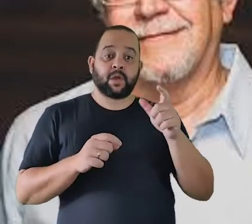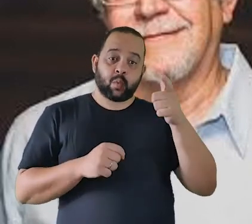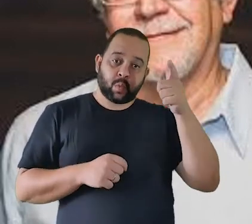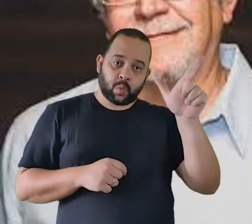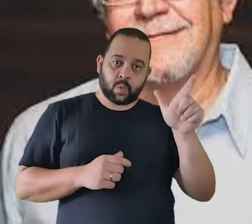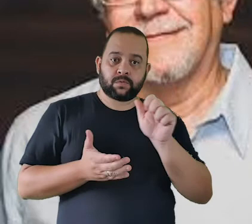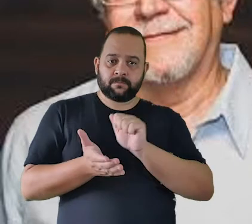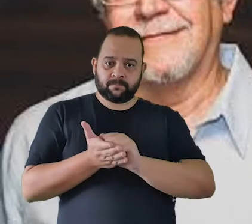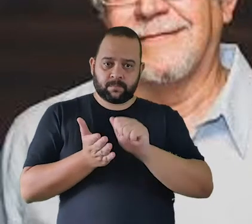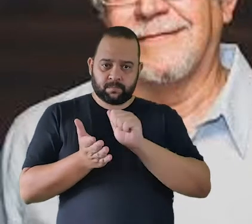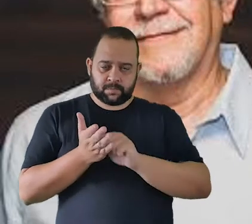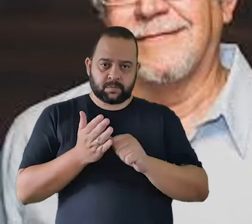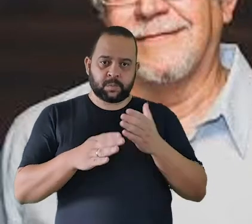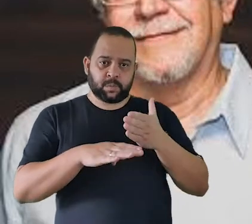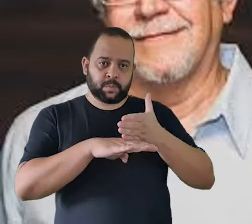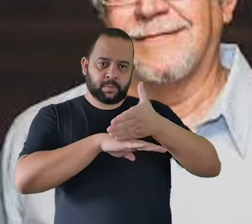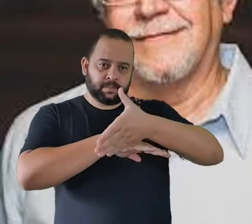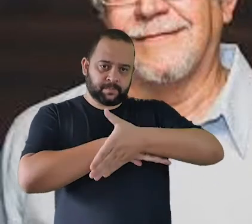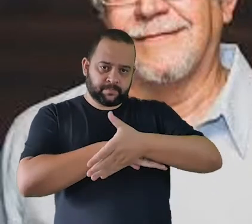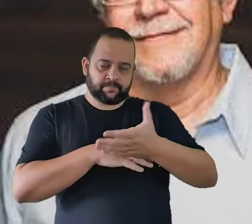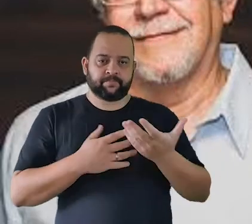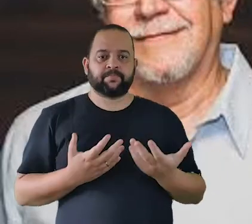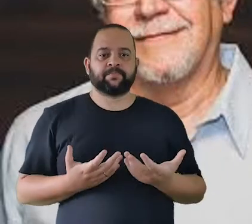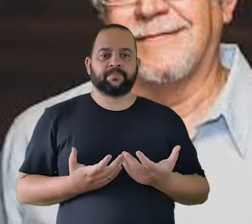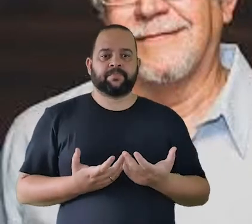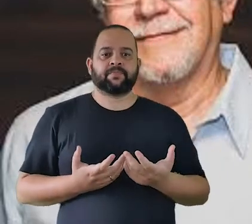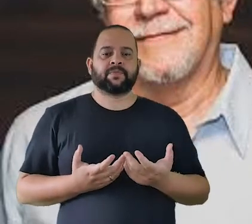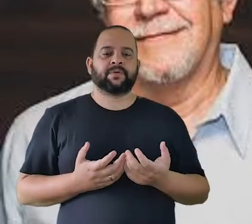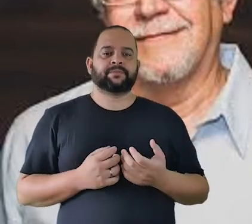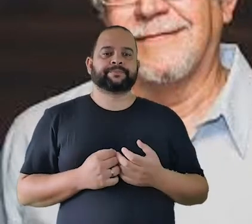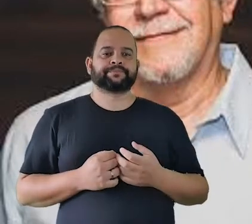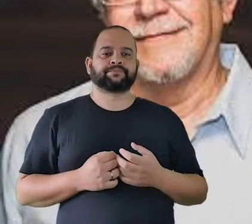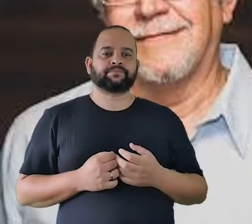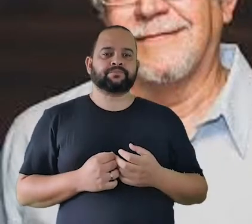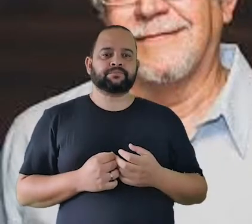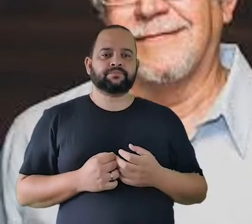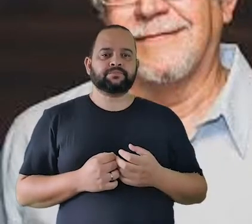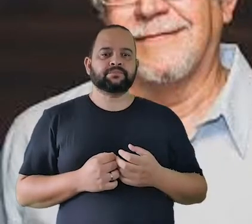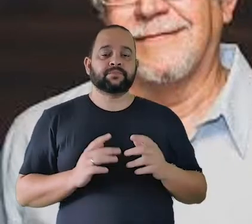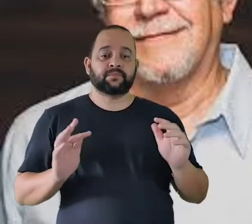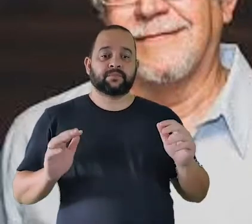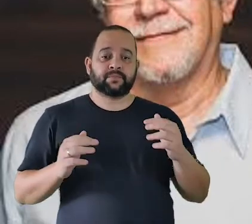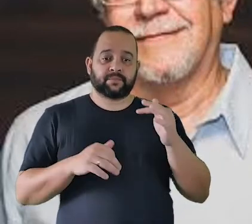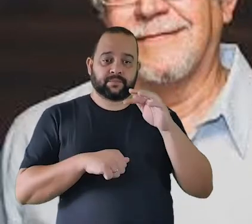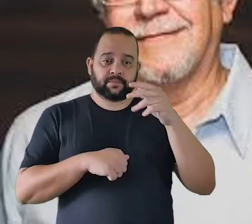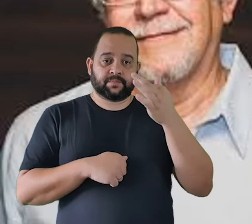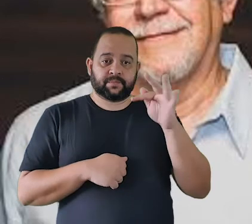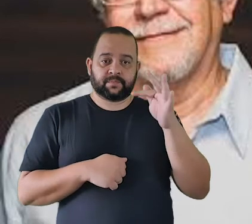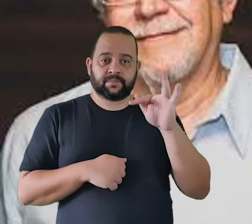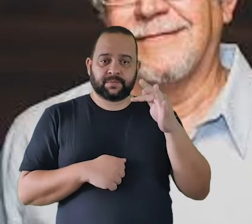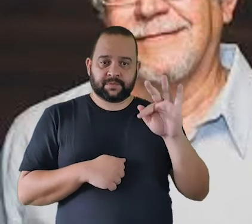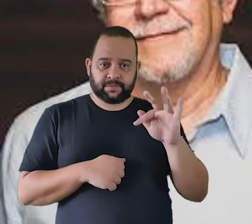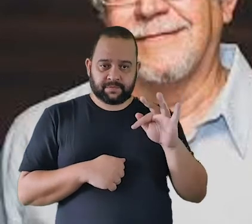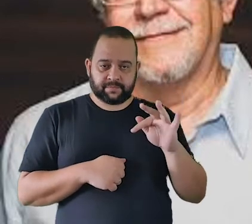membro da Societe Profissionales da França e do World Central